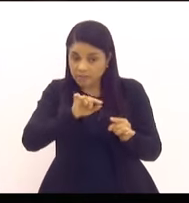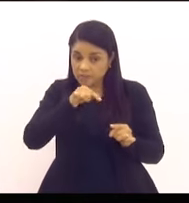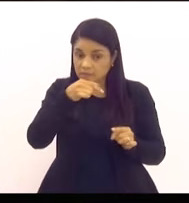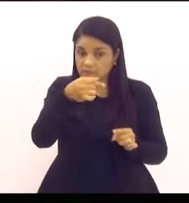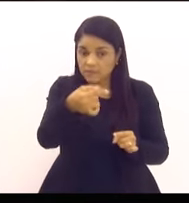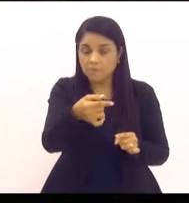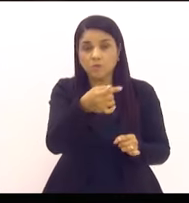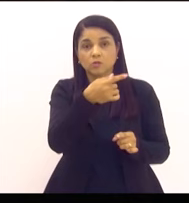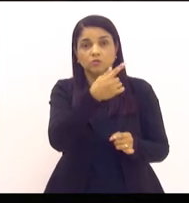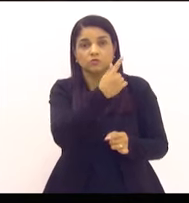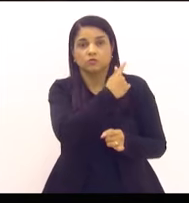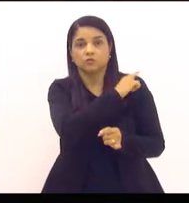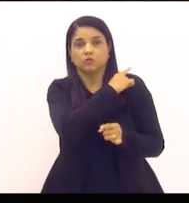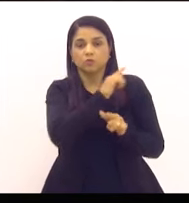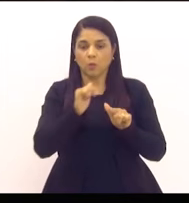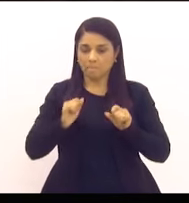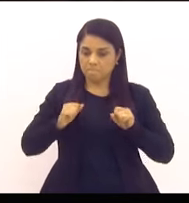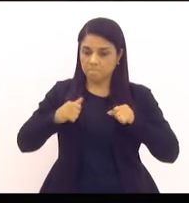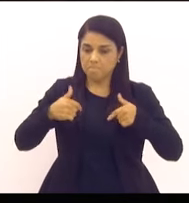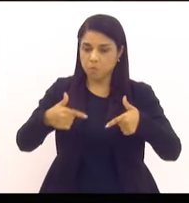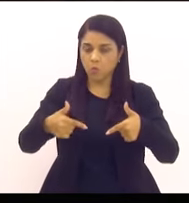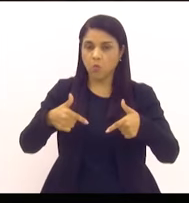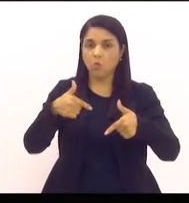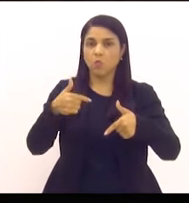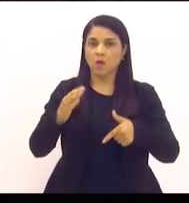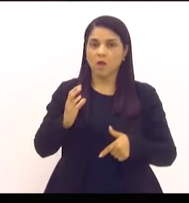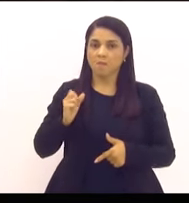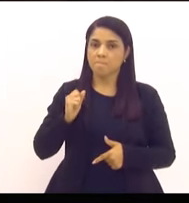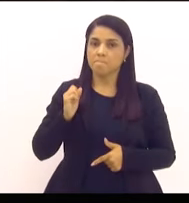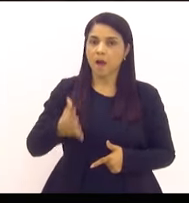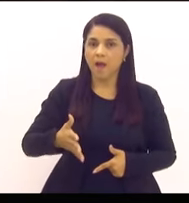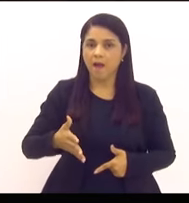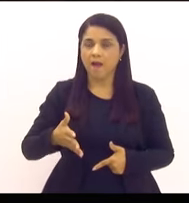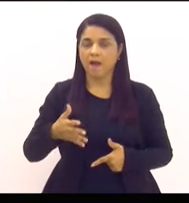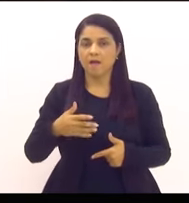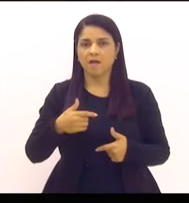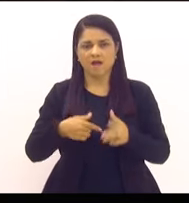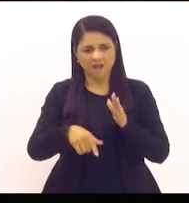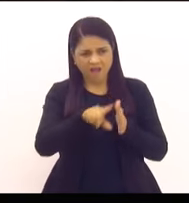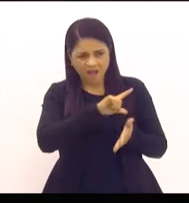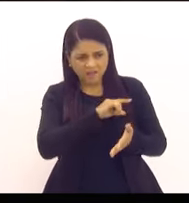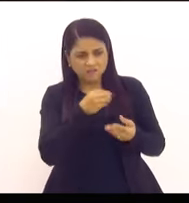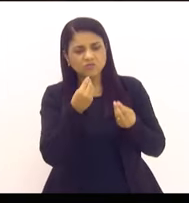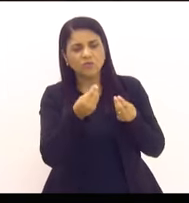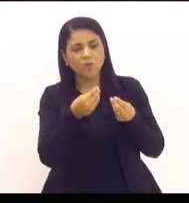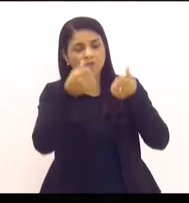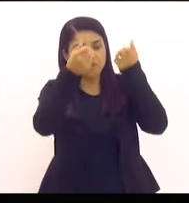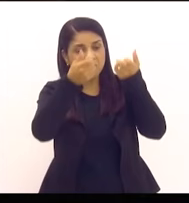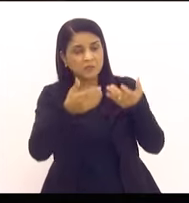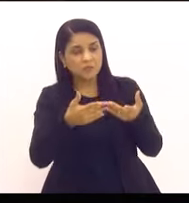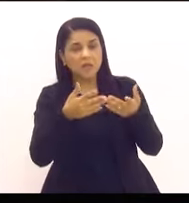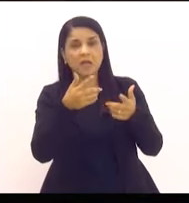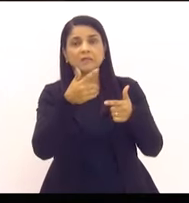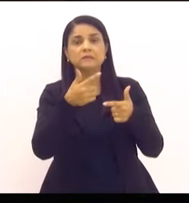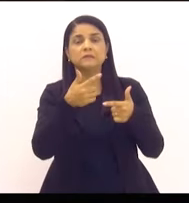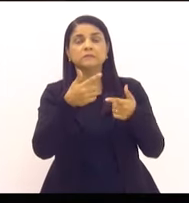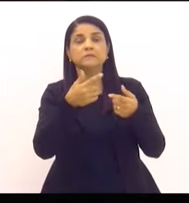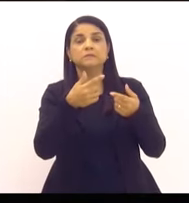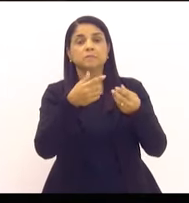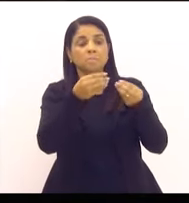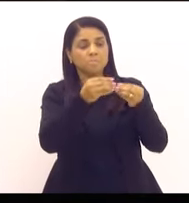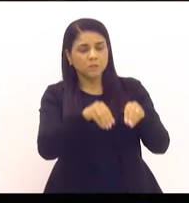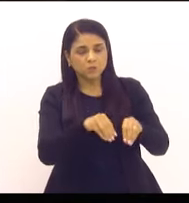atuar, e não antes. Nós não podemos dizer que a pessoa é incompetente antes do exercício da função. Eu quero